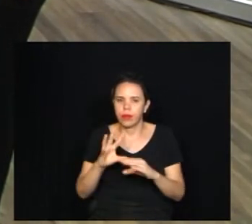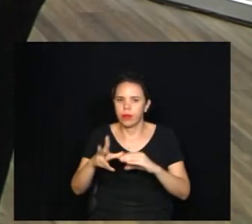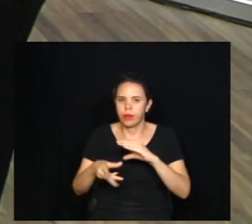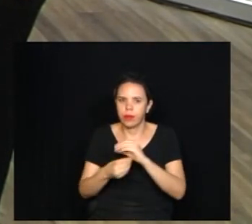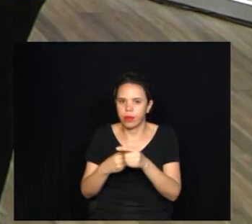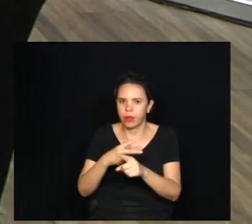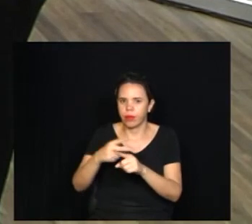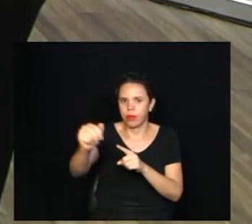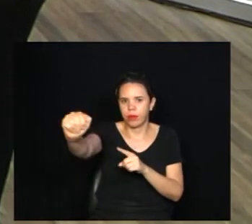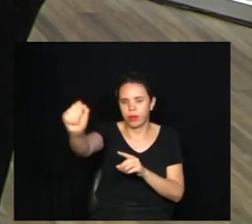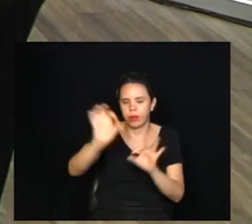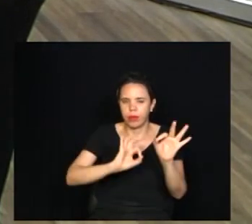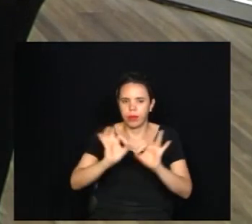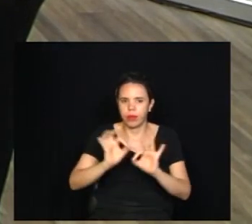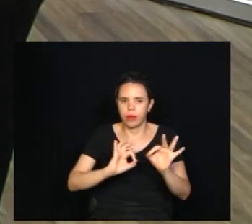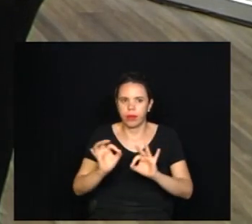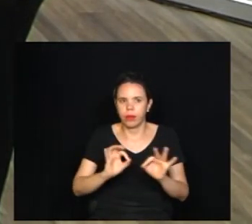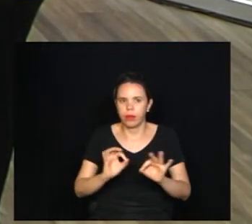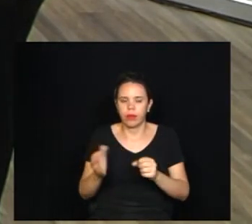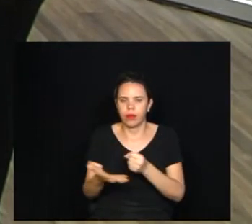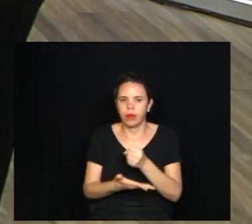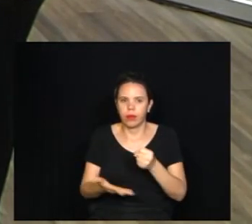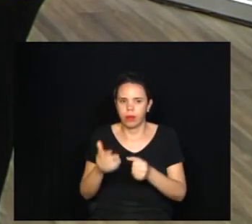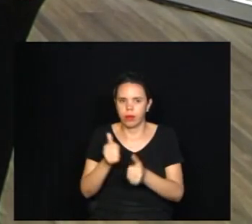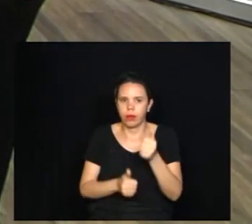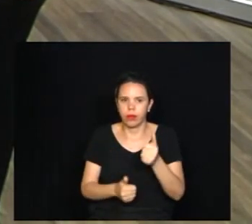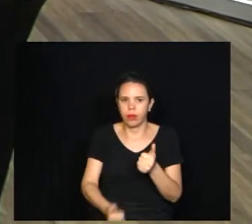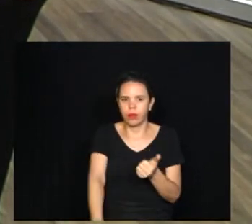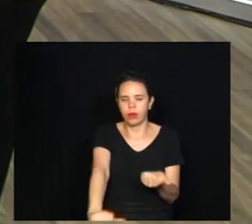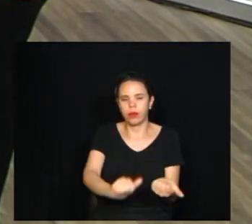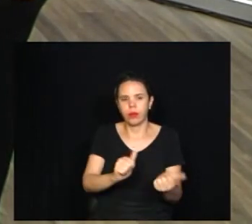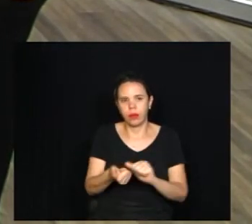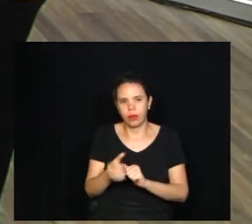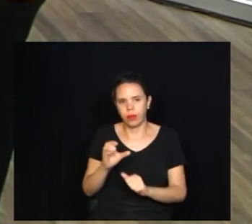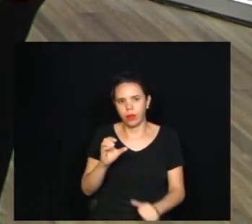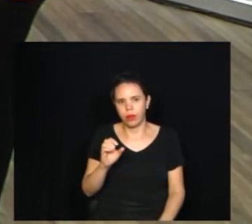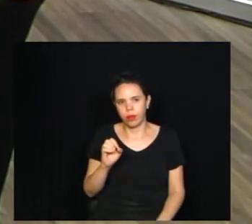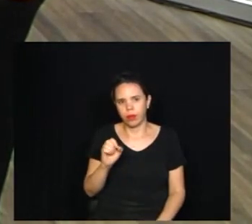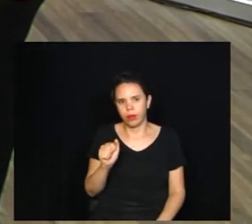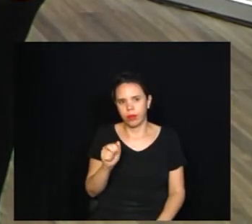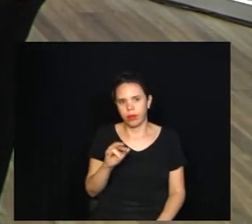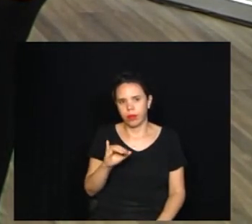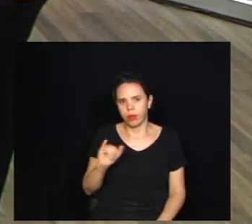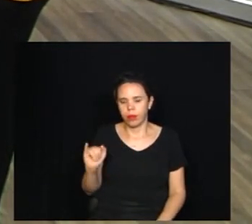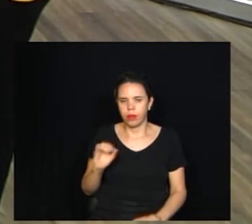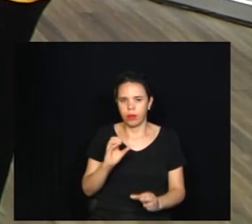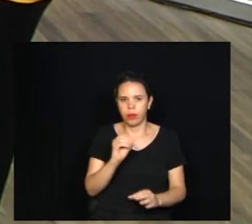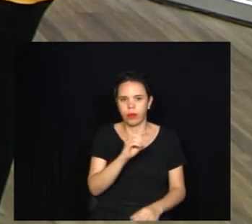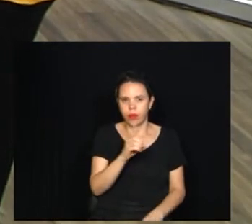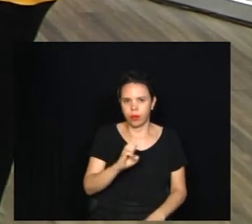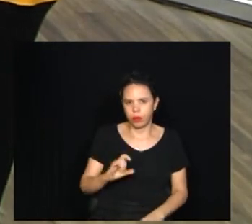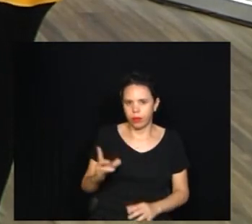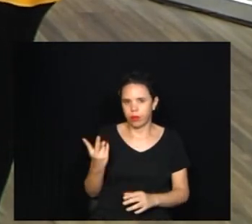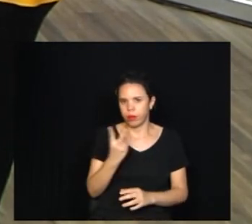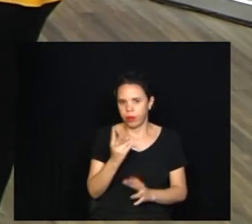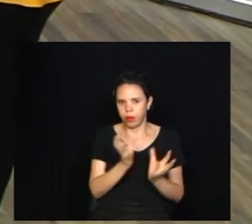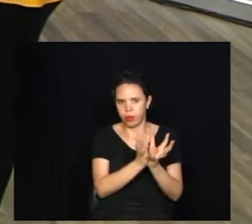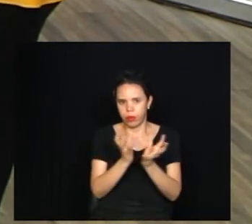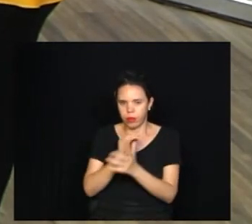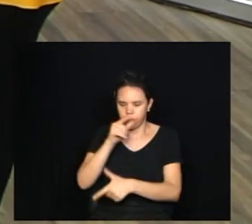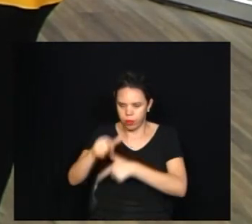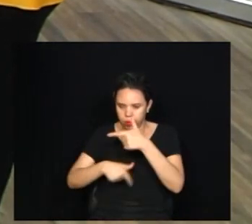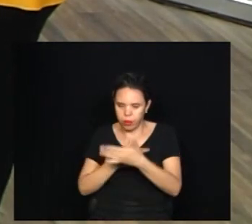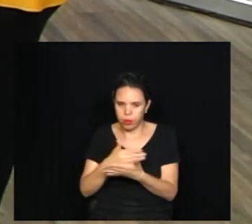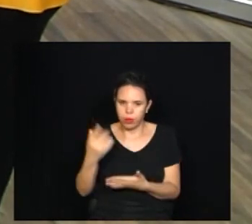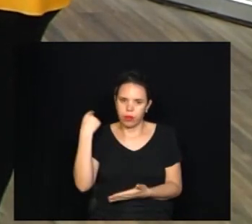dos Campeões, a organização do futebol amador entre Esporte Clube Caraí e Osiel Futebol Clube. Foi um trabalho intenso que